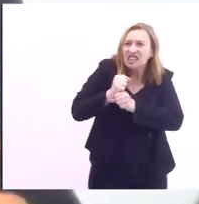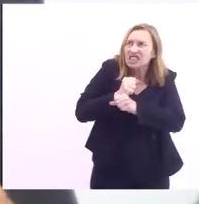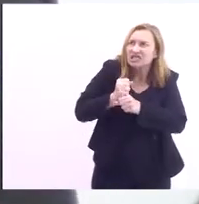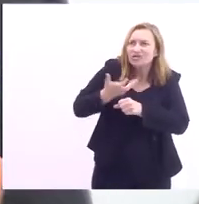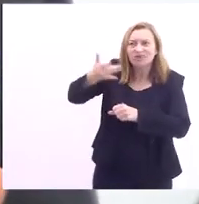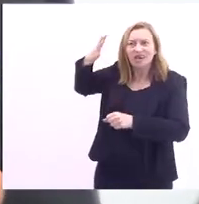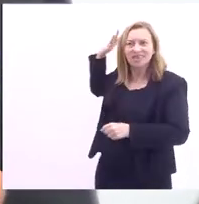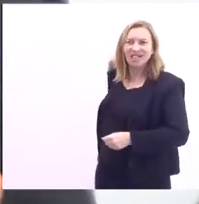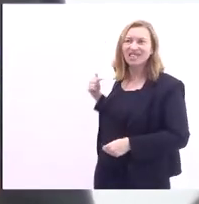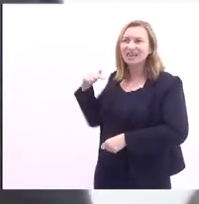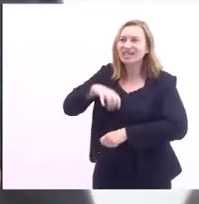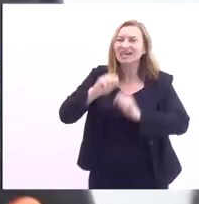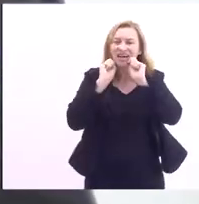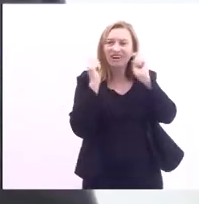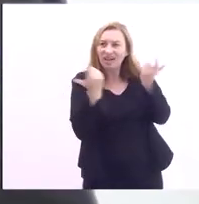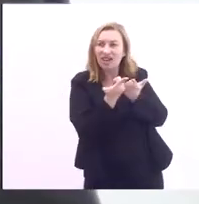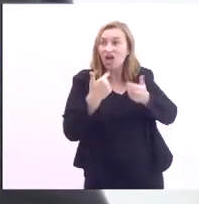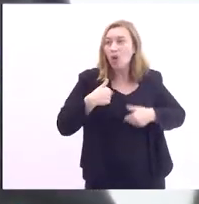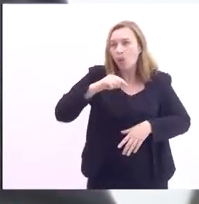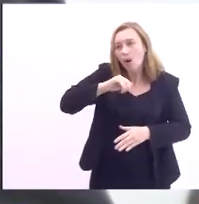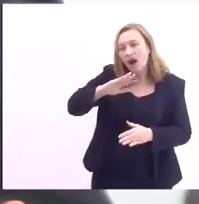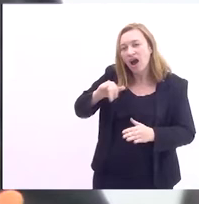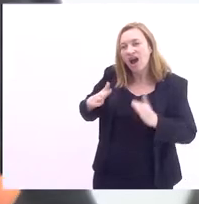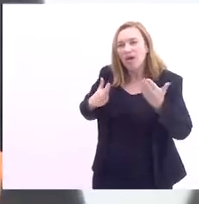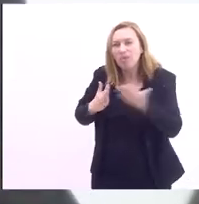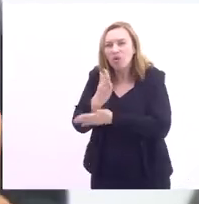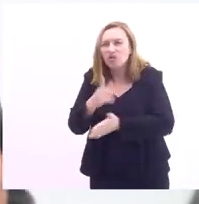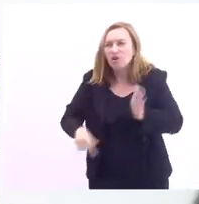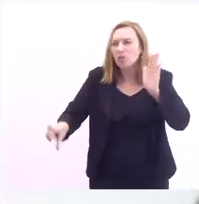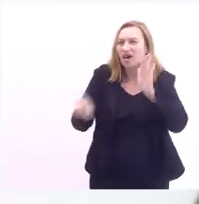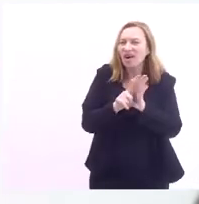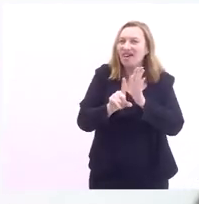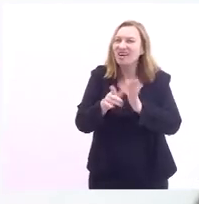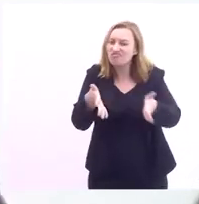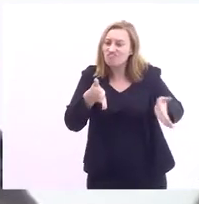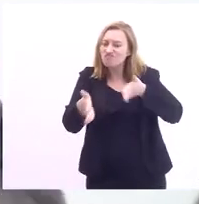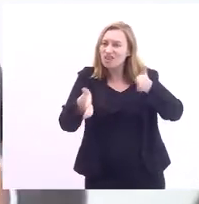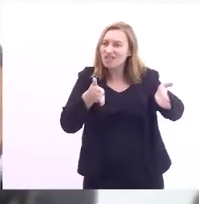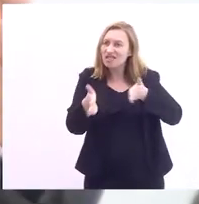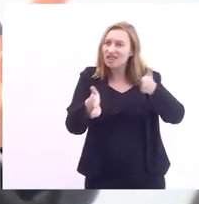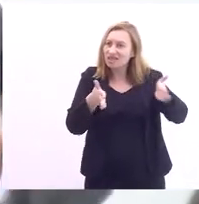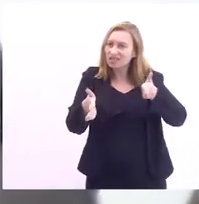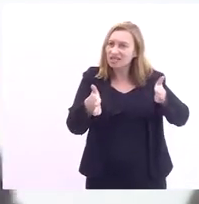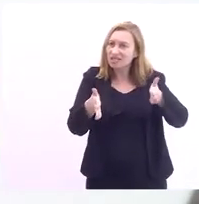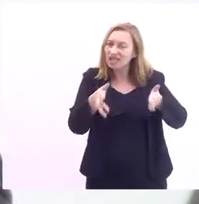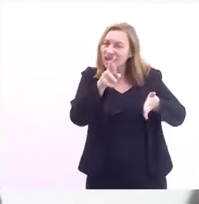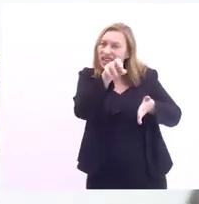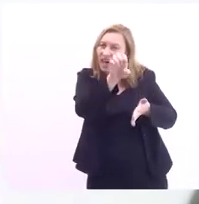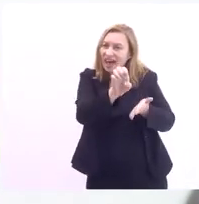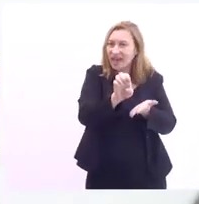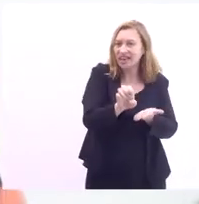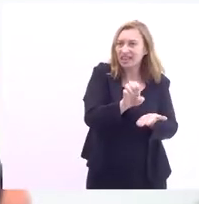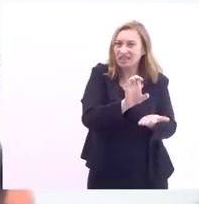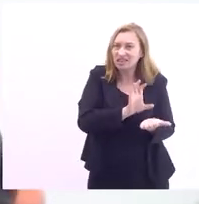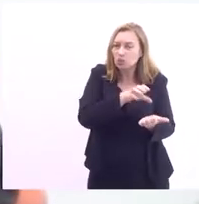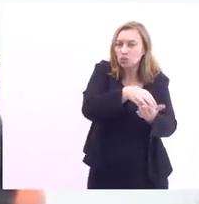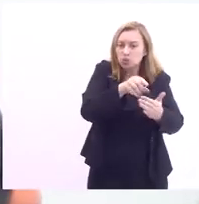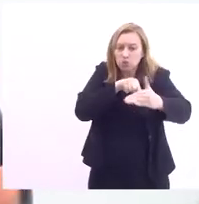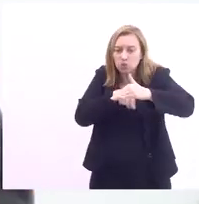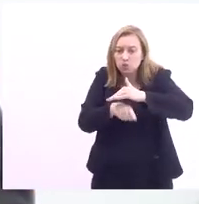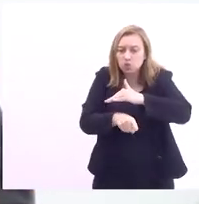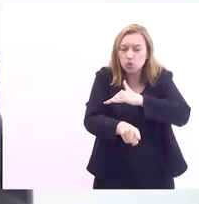Assembleia Legislativa, aprovei uma lei que dava um prazo para que a rede ficasse